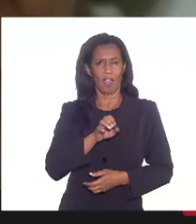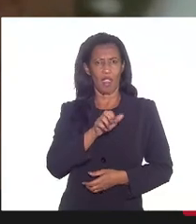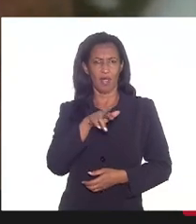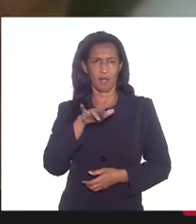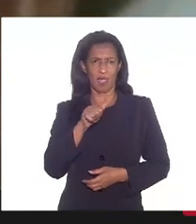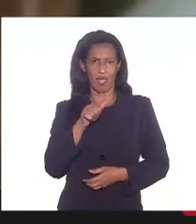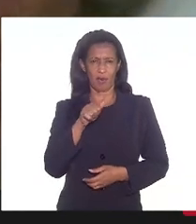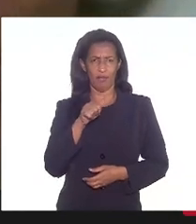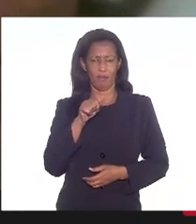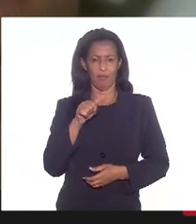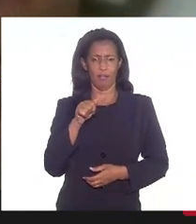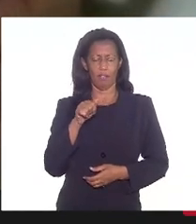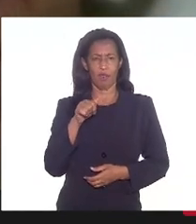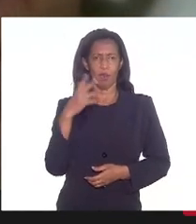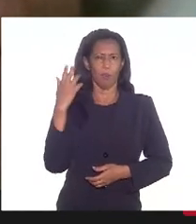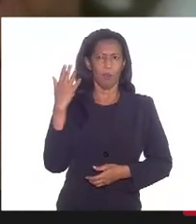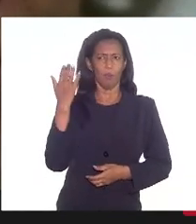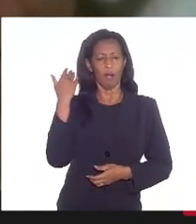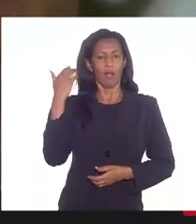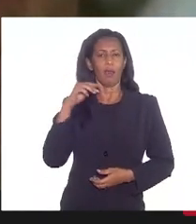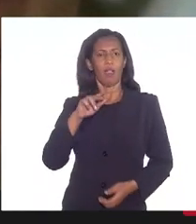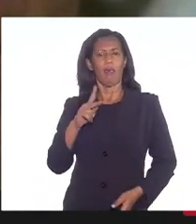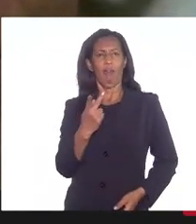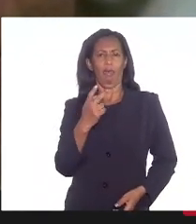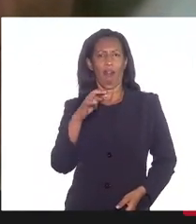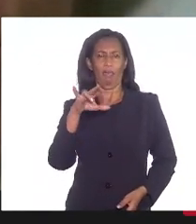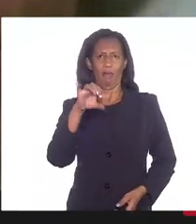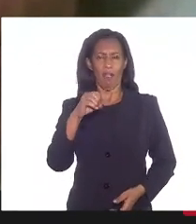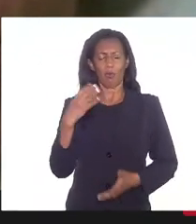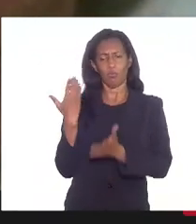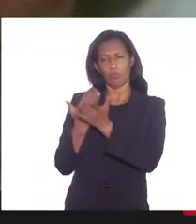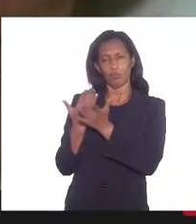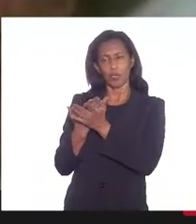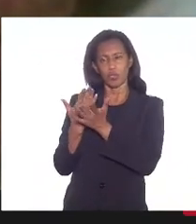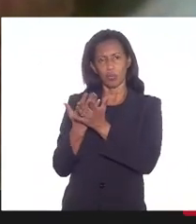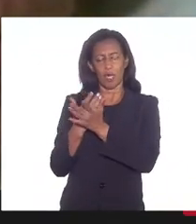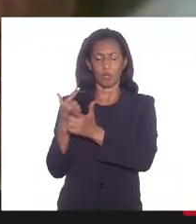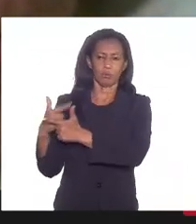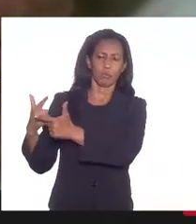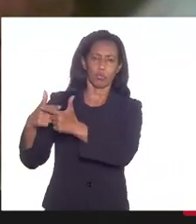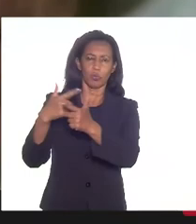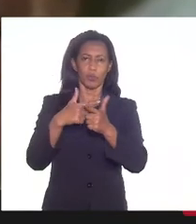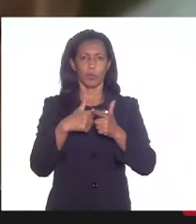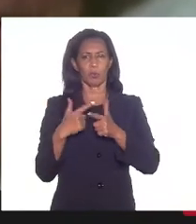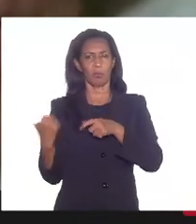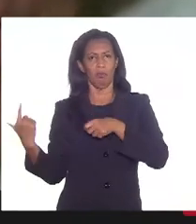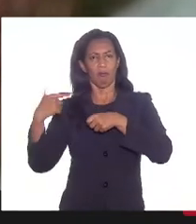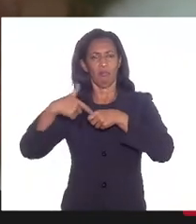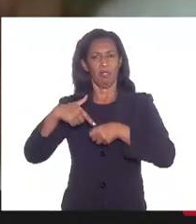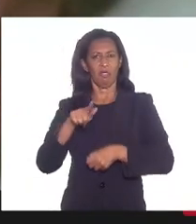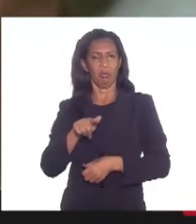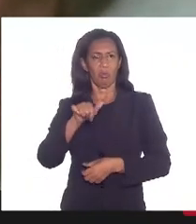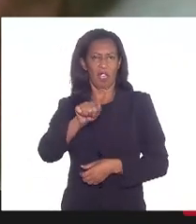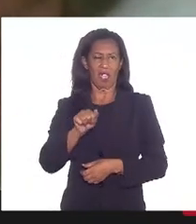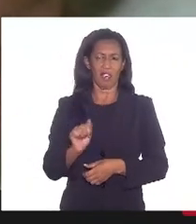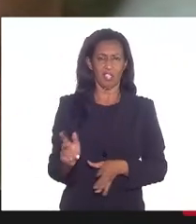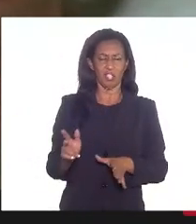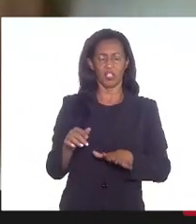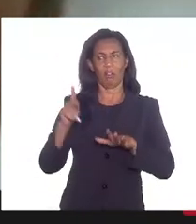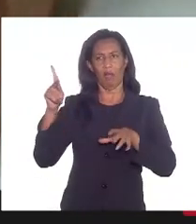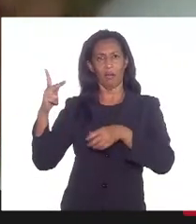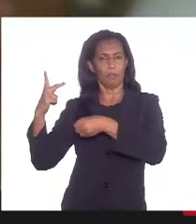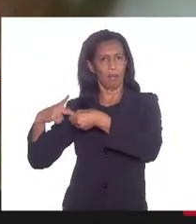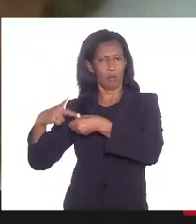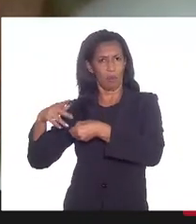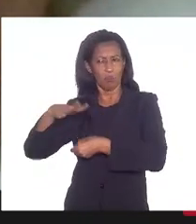Rio de Janeiro de hélio foi estudada nesses problemas de reinjeção de gás, etc., nos campos de